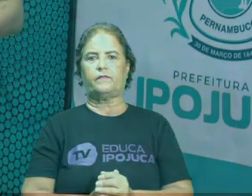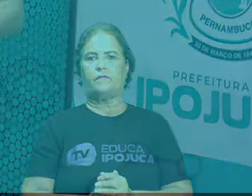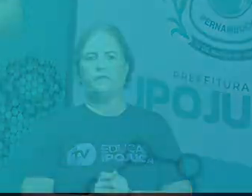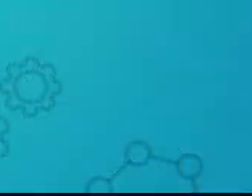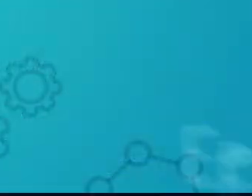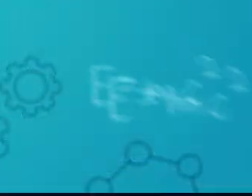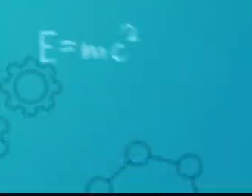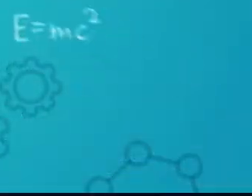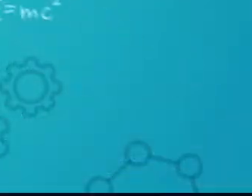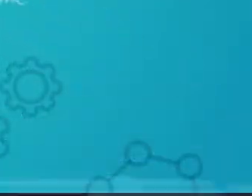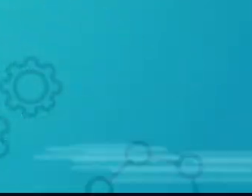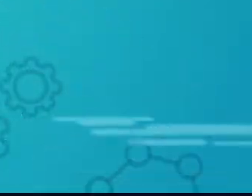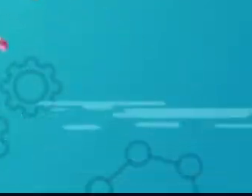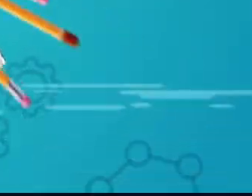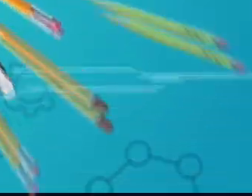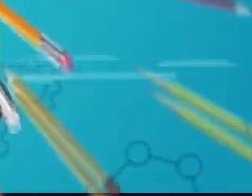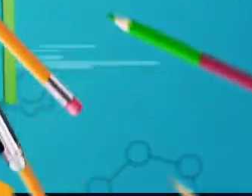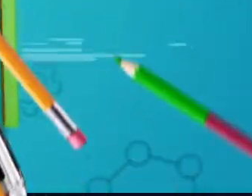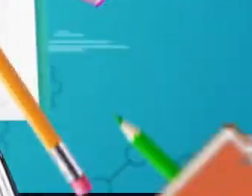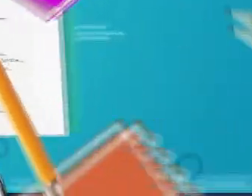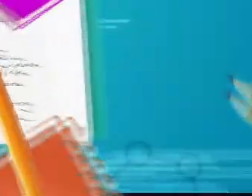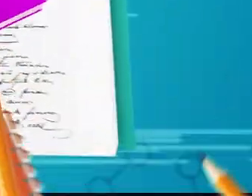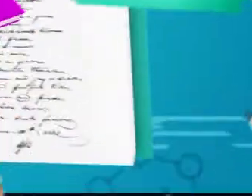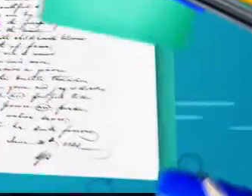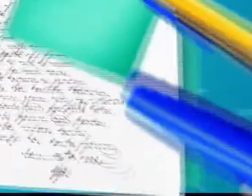Tchau, tchau.